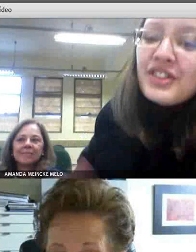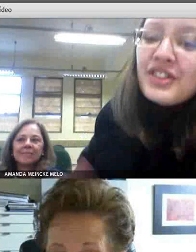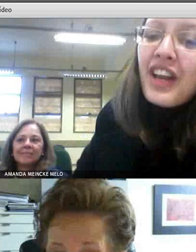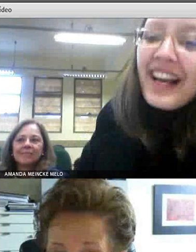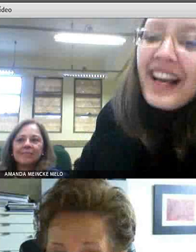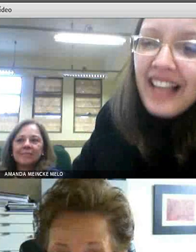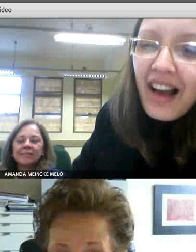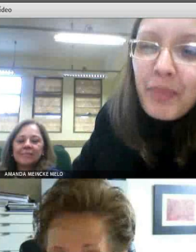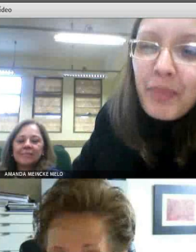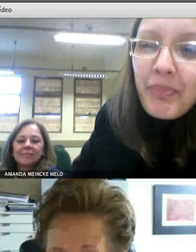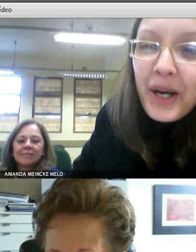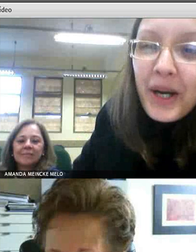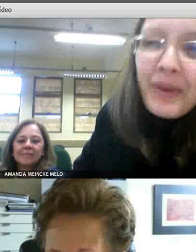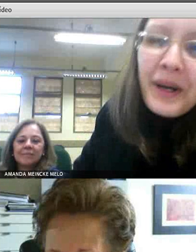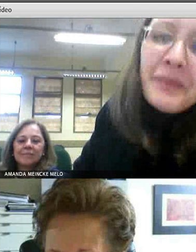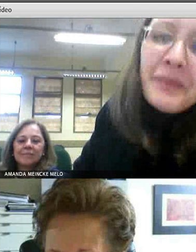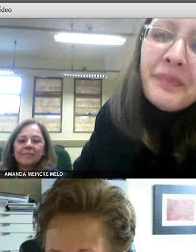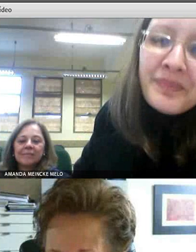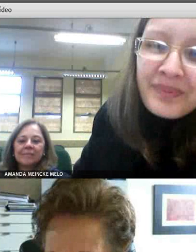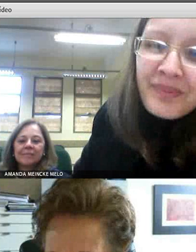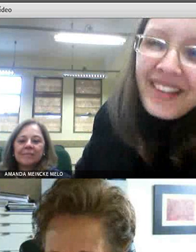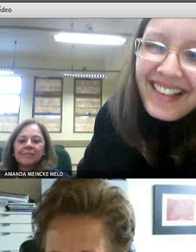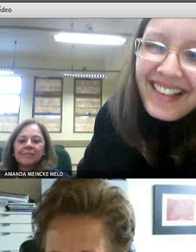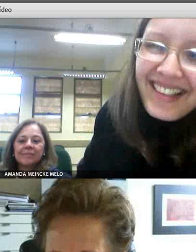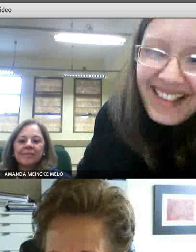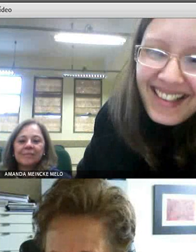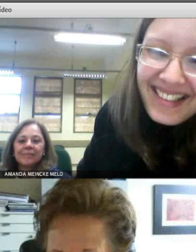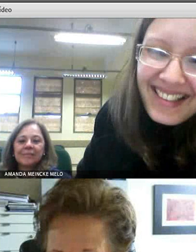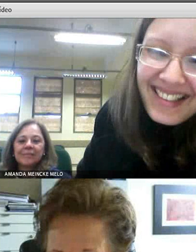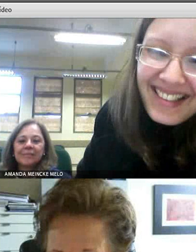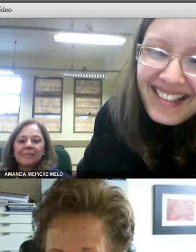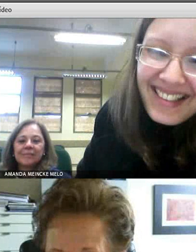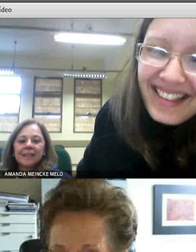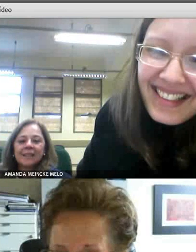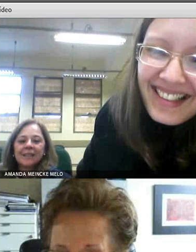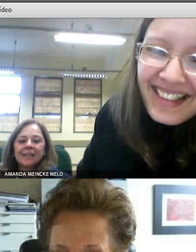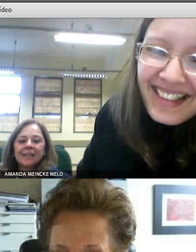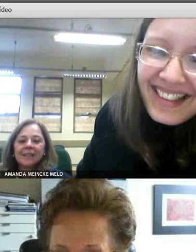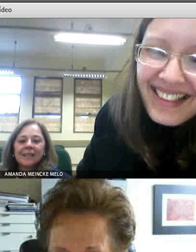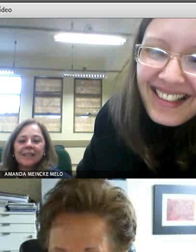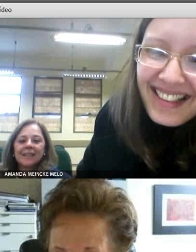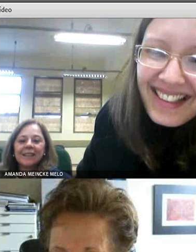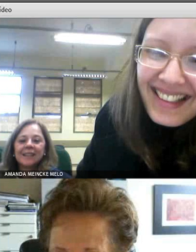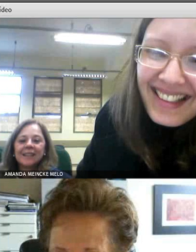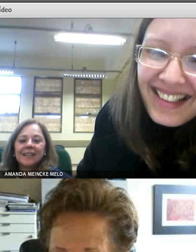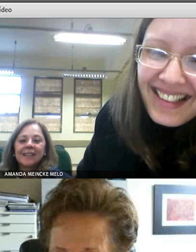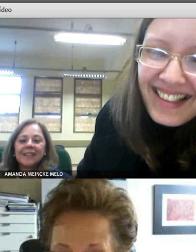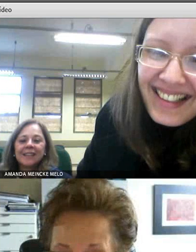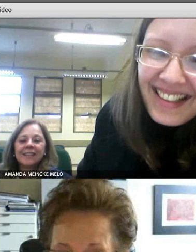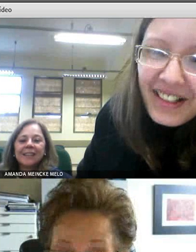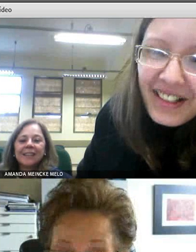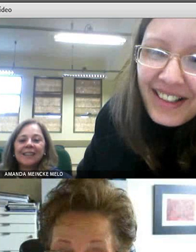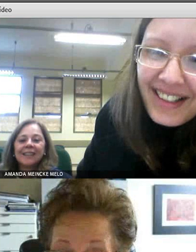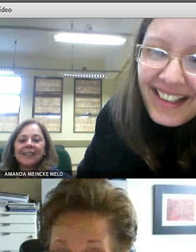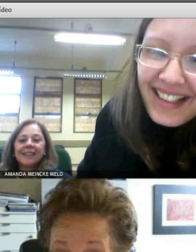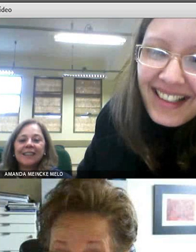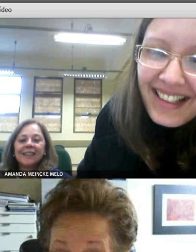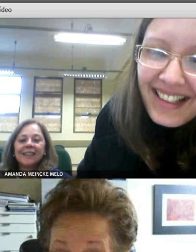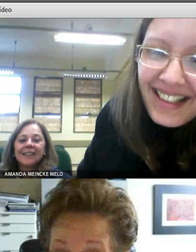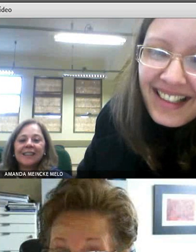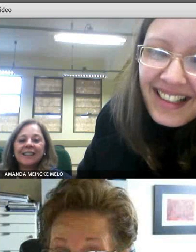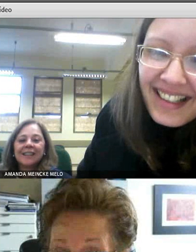os colegas da Unipampa. Se a gente pegasse um carro, você aí levava horas, né? Não é, Cristina, que ela nos recebeu da outra vez.